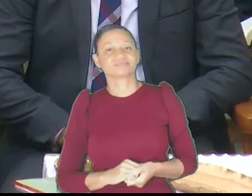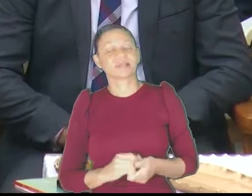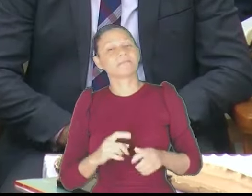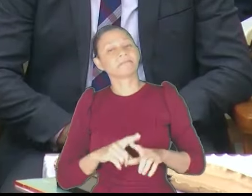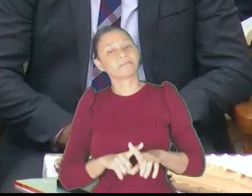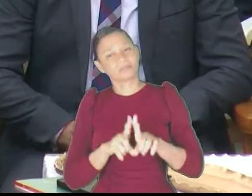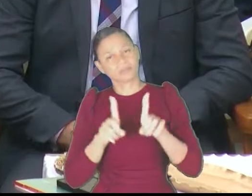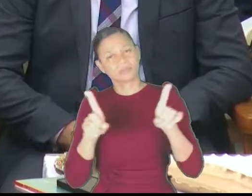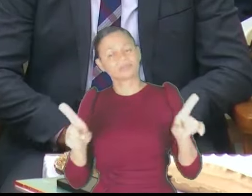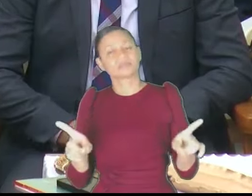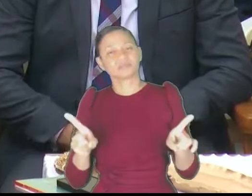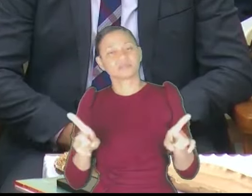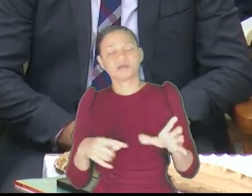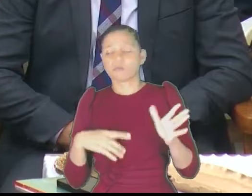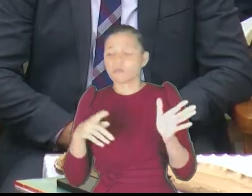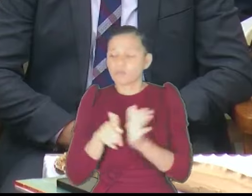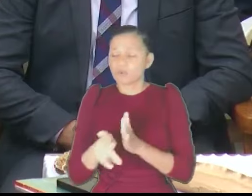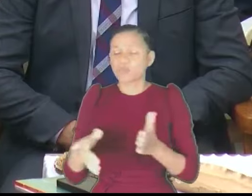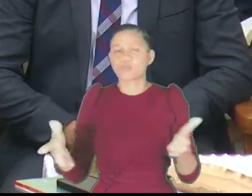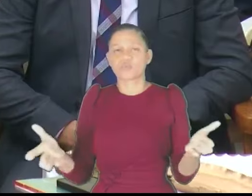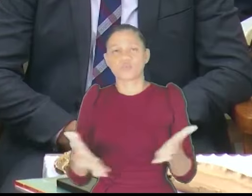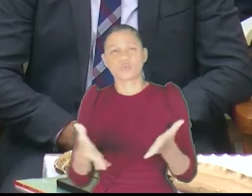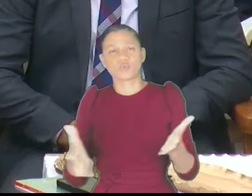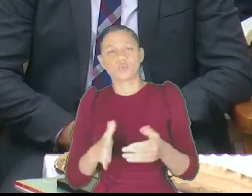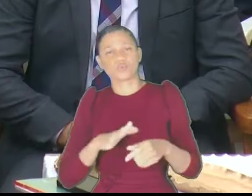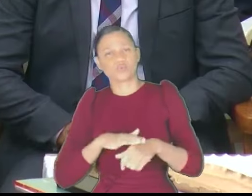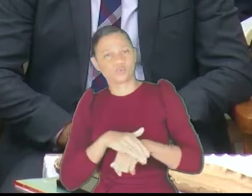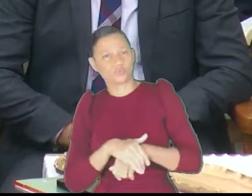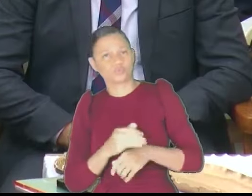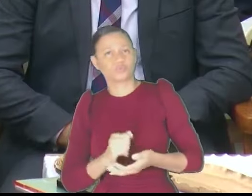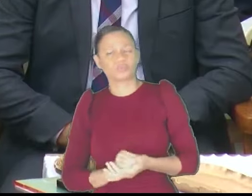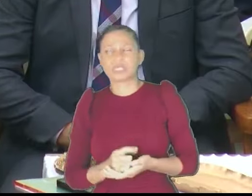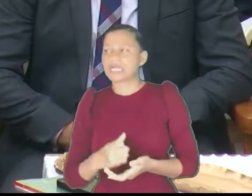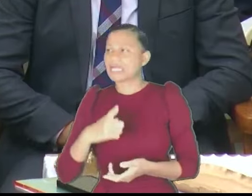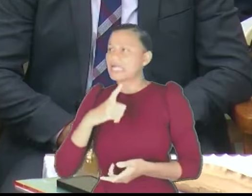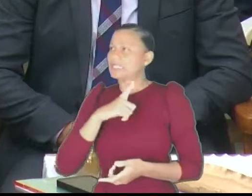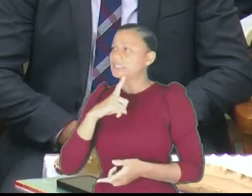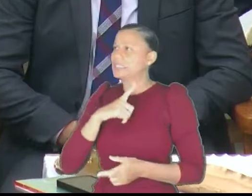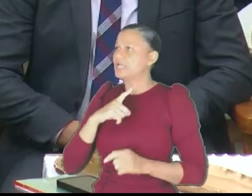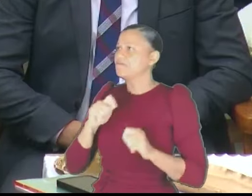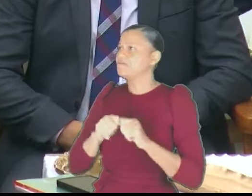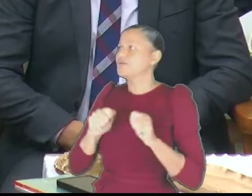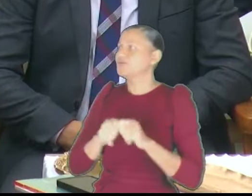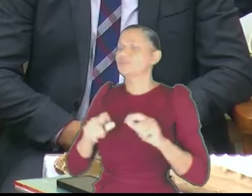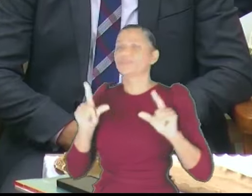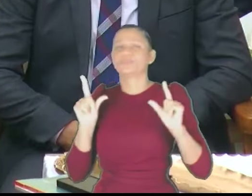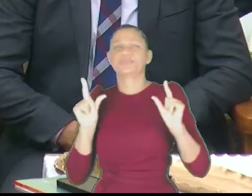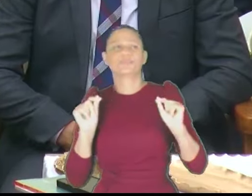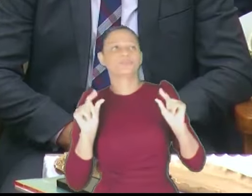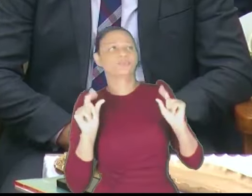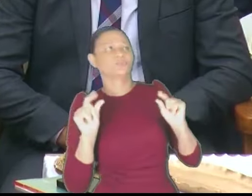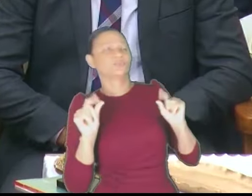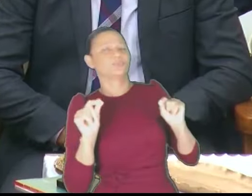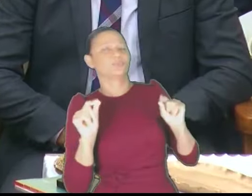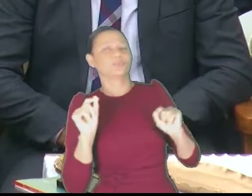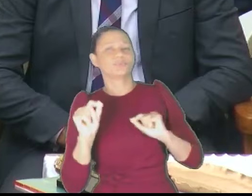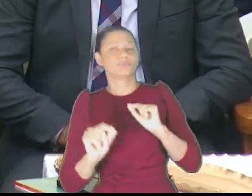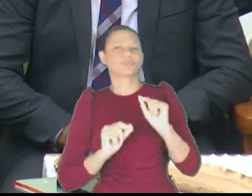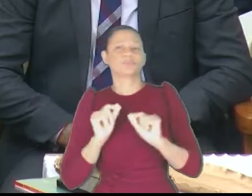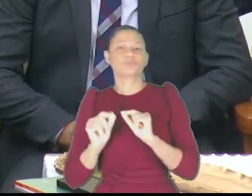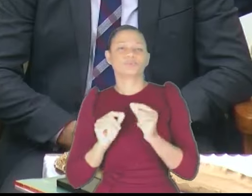Mas a pergunta dessa noite é: o que eu tenho que fazer para provar essa provisão de